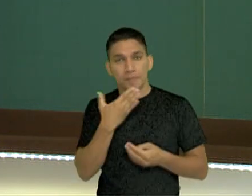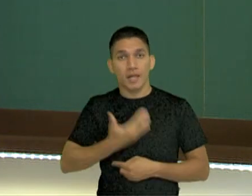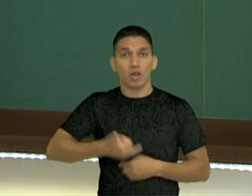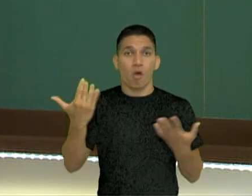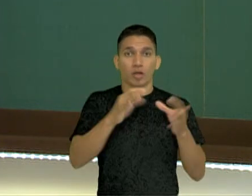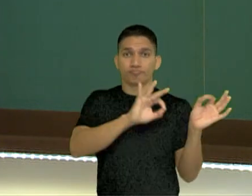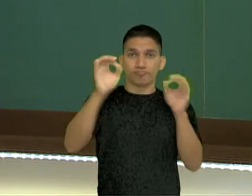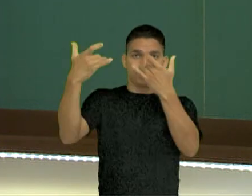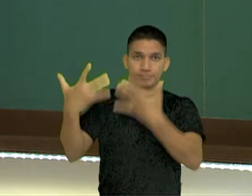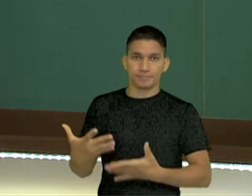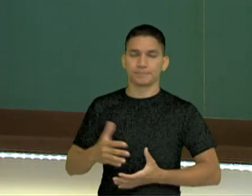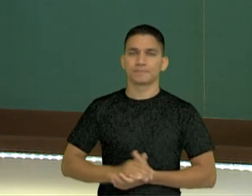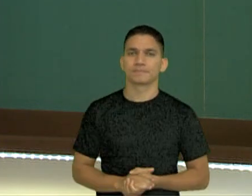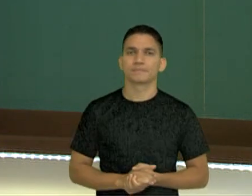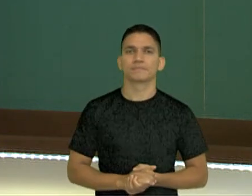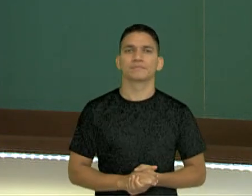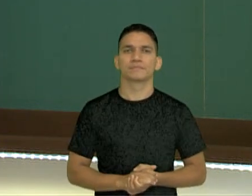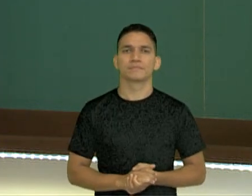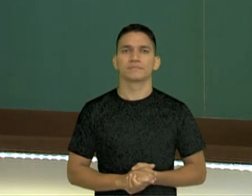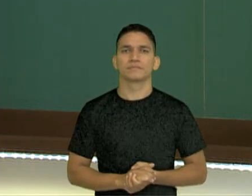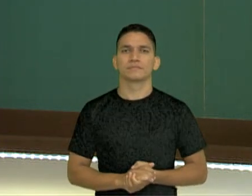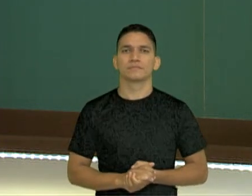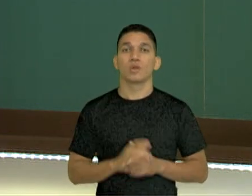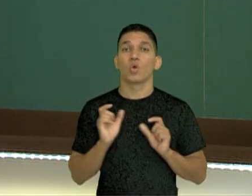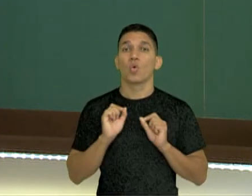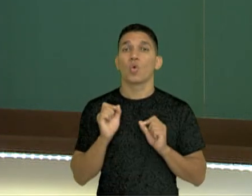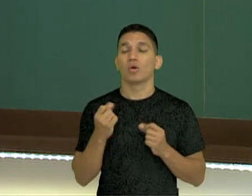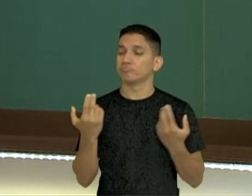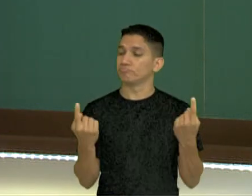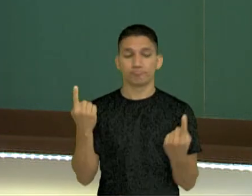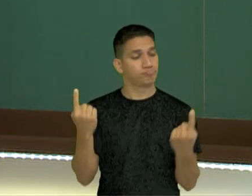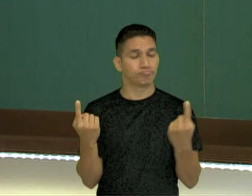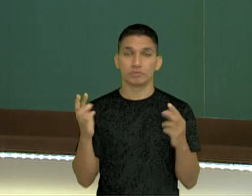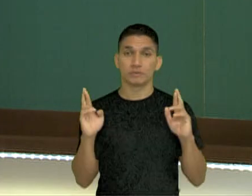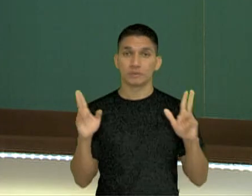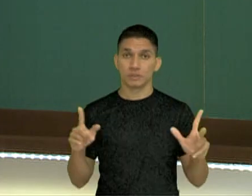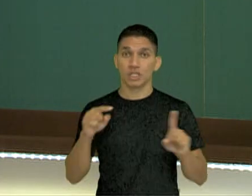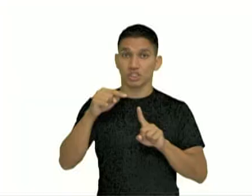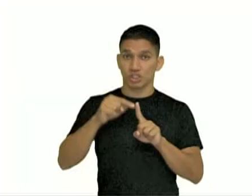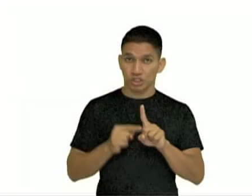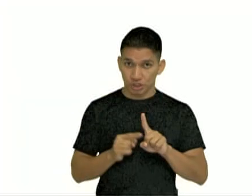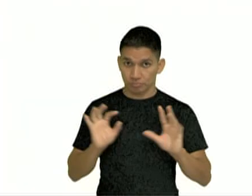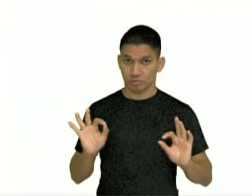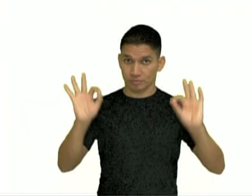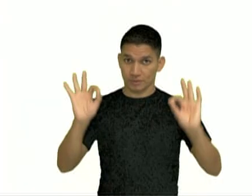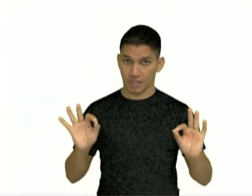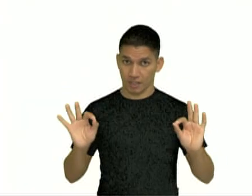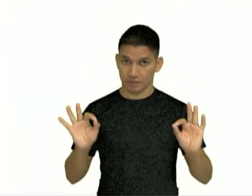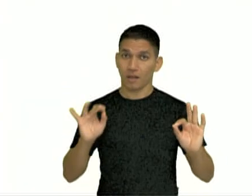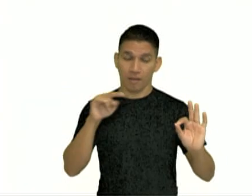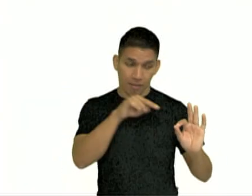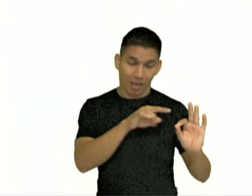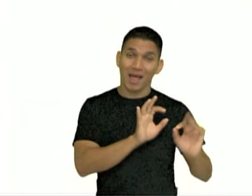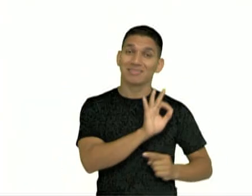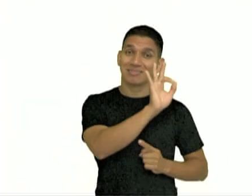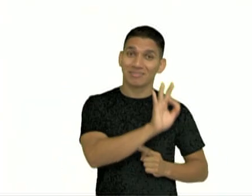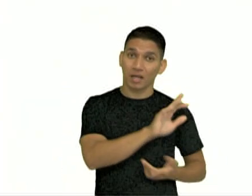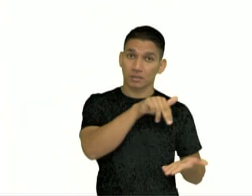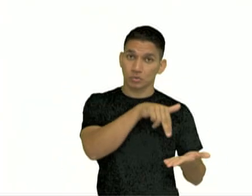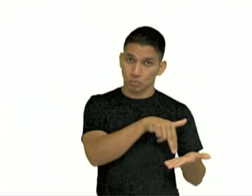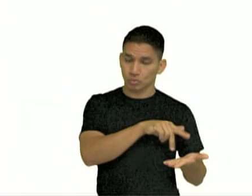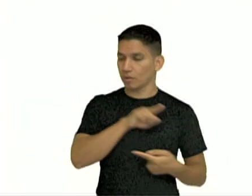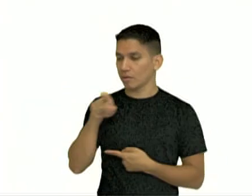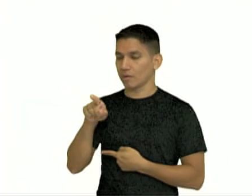nesse vídeo. Que nós vamos ver a diferença entre dois tipos de taxa, a taxa nominal e